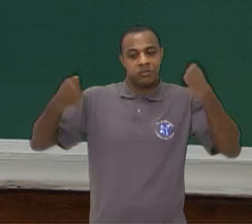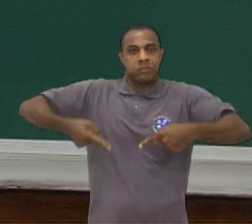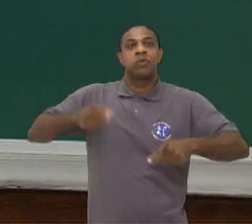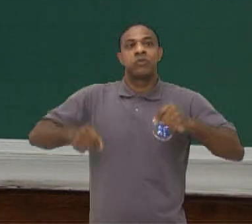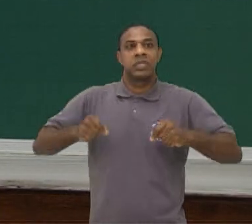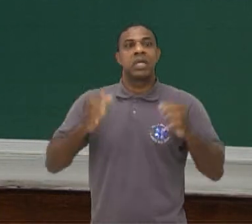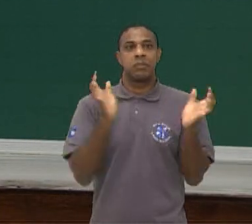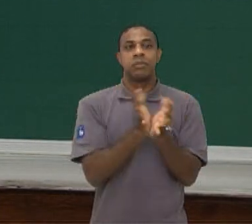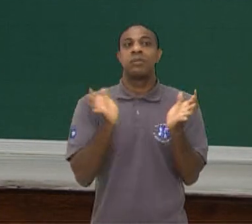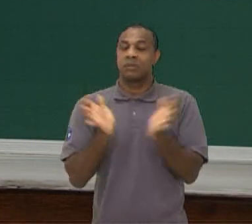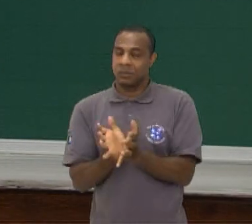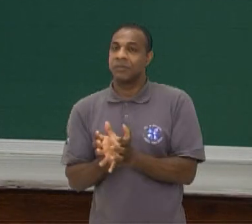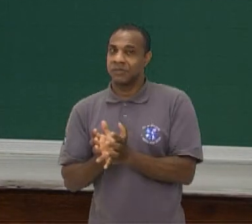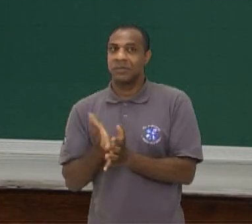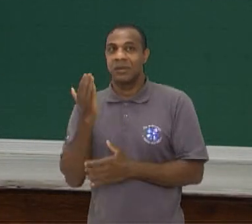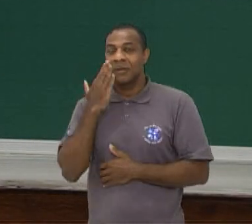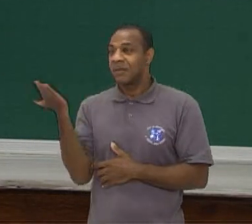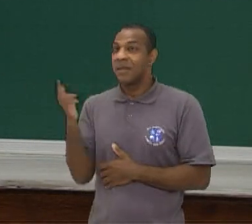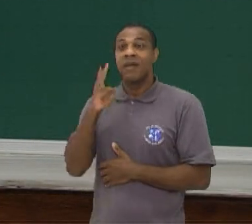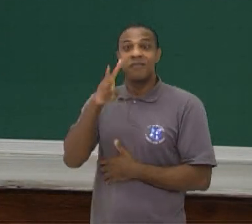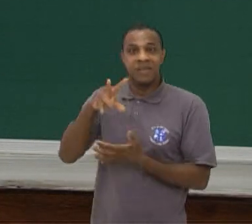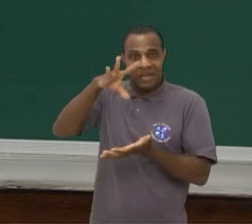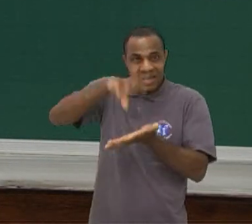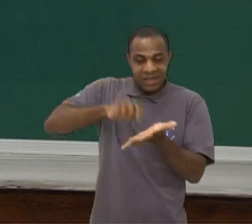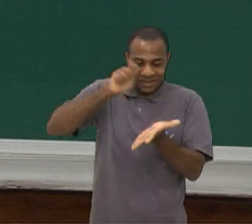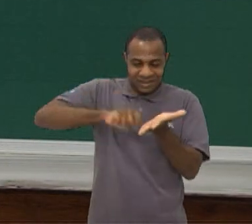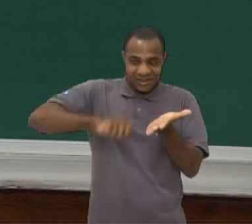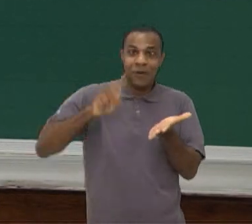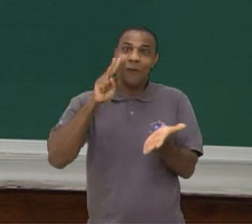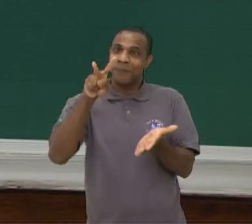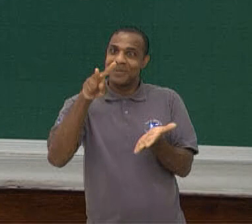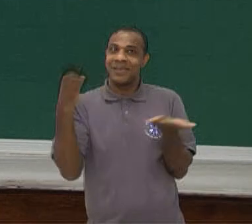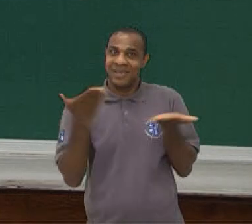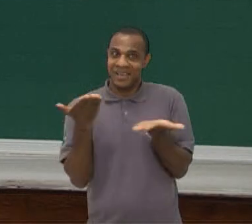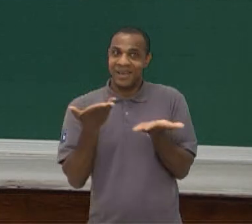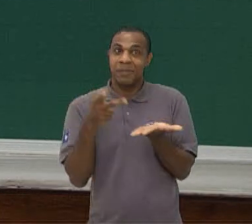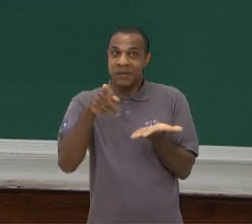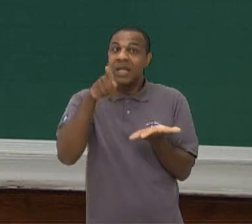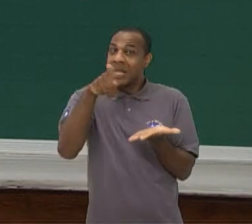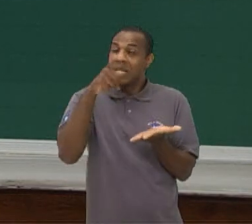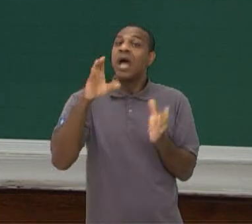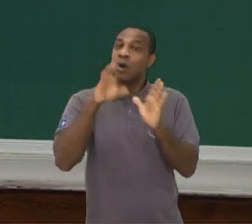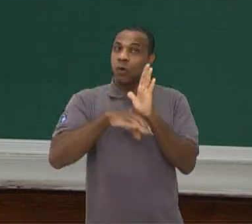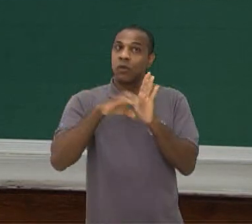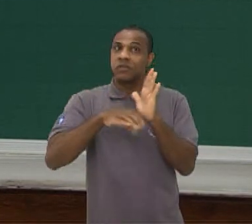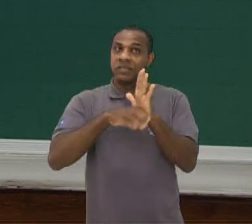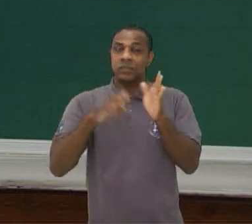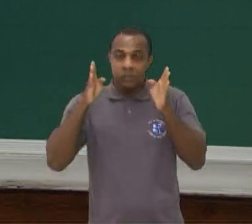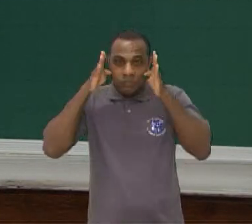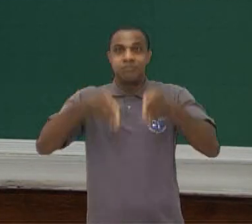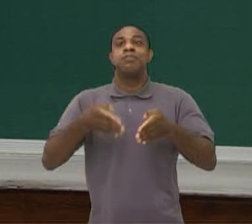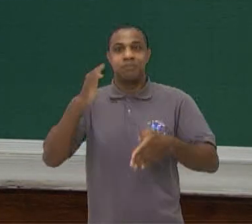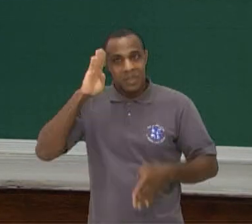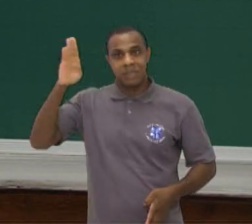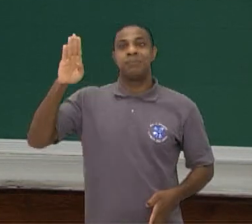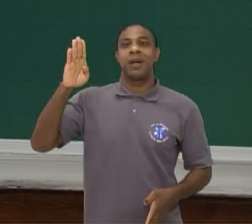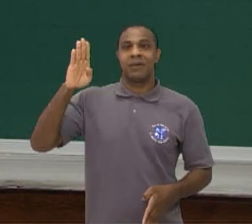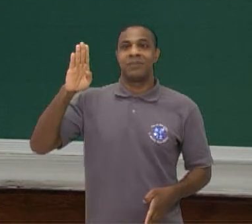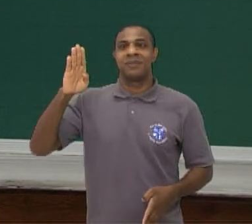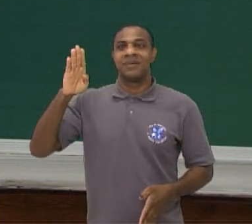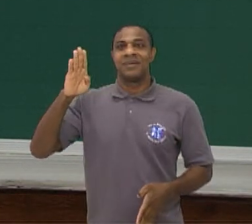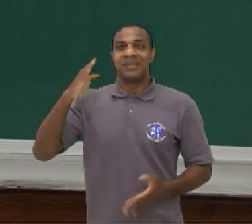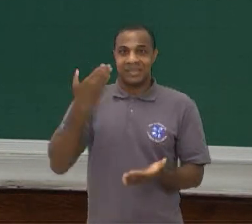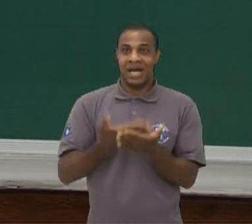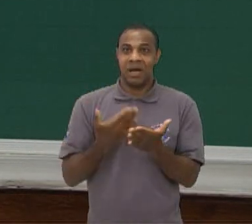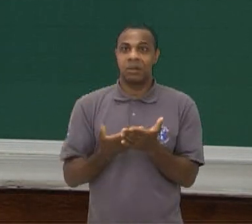sociais. Tire print, né, dê um capricho no seu caderno, porque esse é o conceito central da aula. A luta de classes,